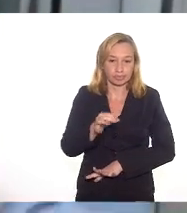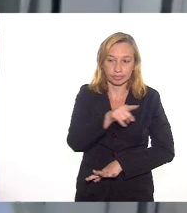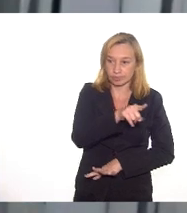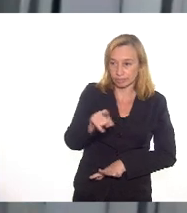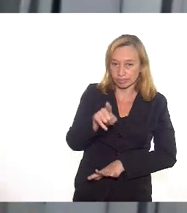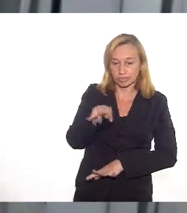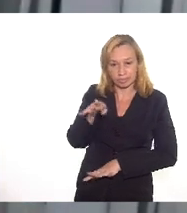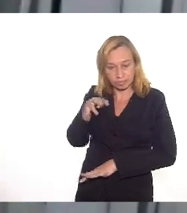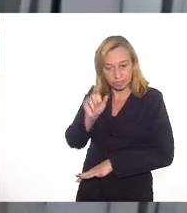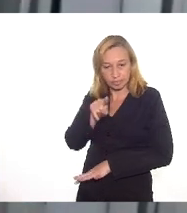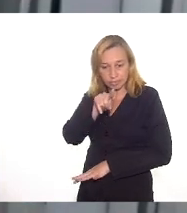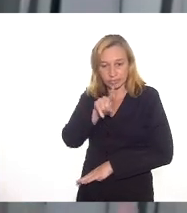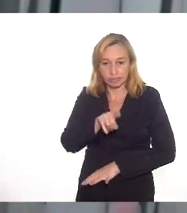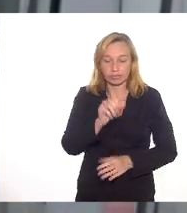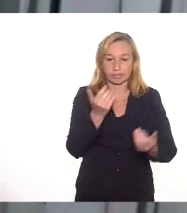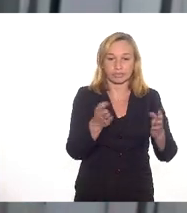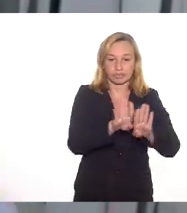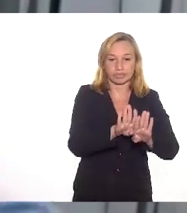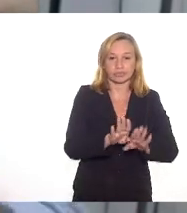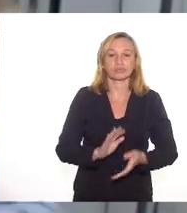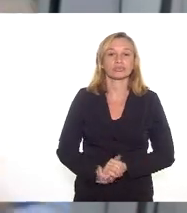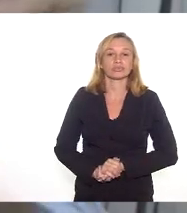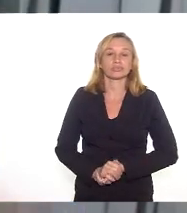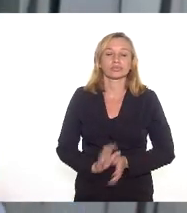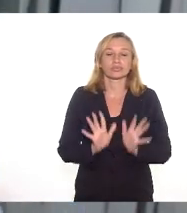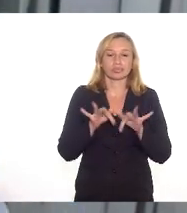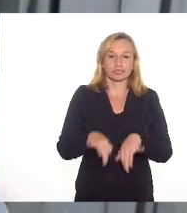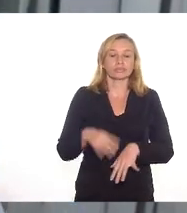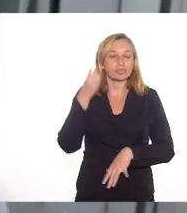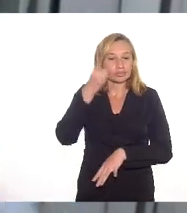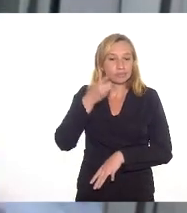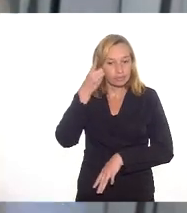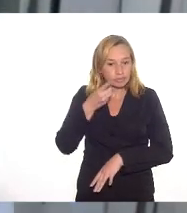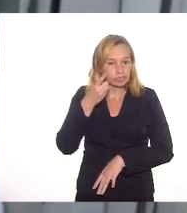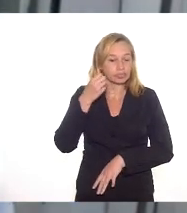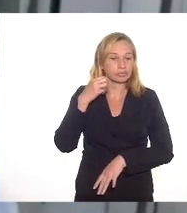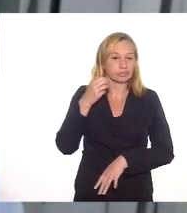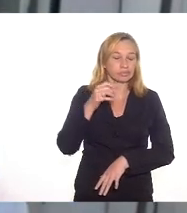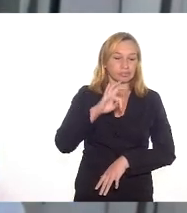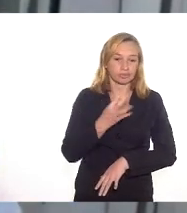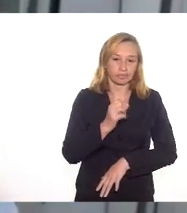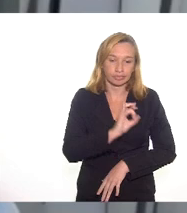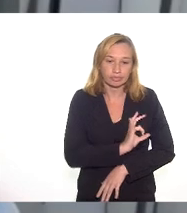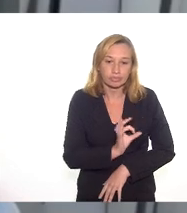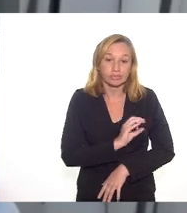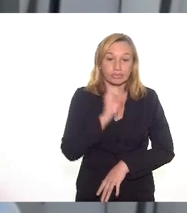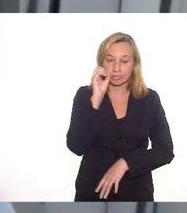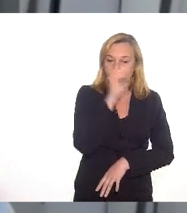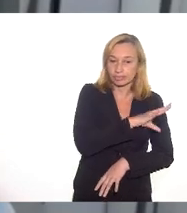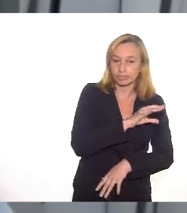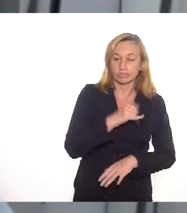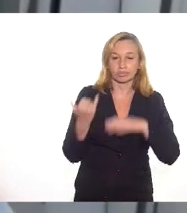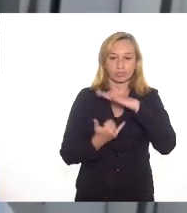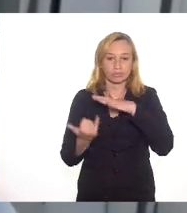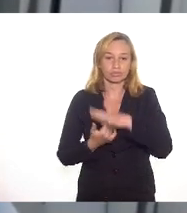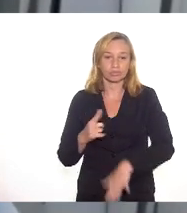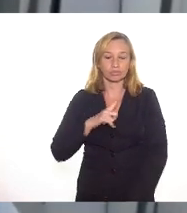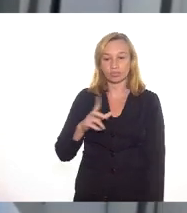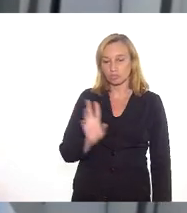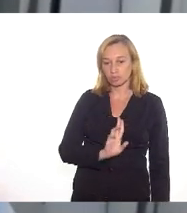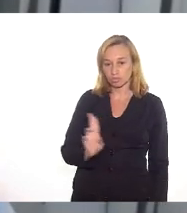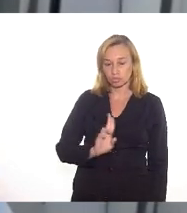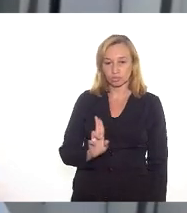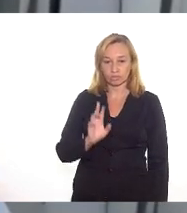programas que eles fecharam. Quero concluir, deputada Marta Rocha, então, fazer essa denúncia, que é um absurdo que um instituto que leva o nome